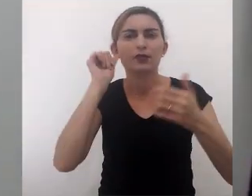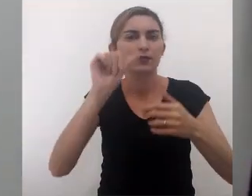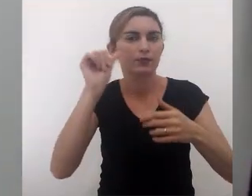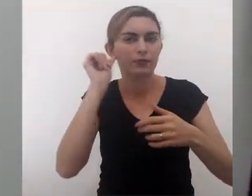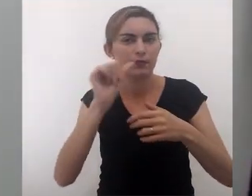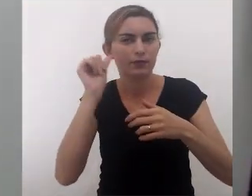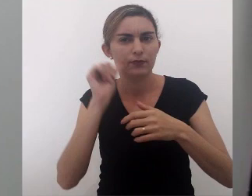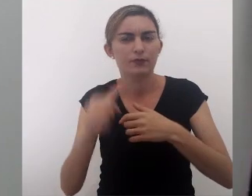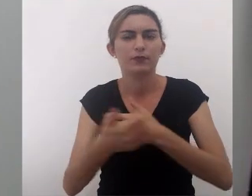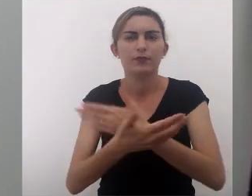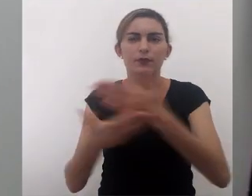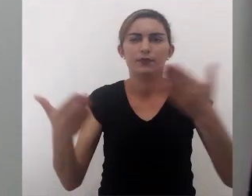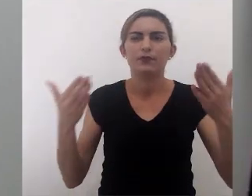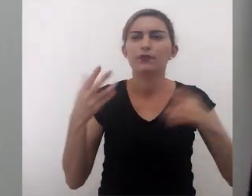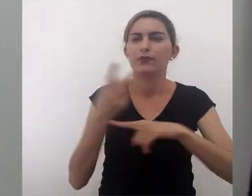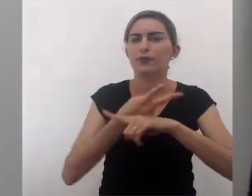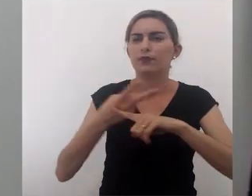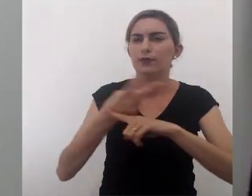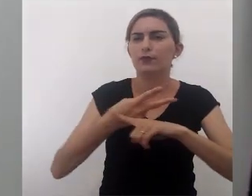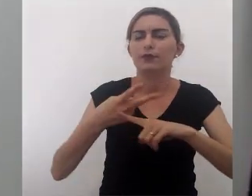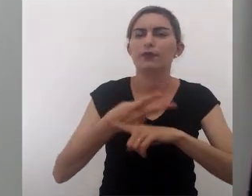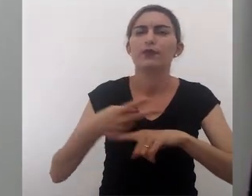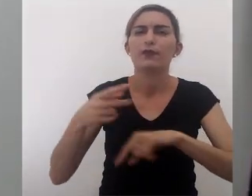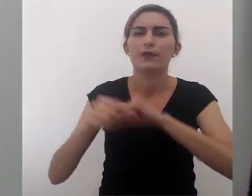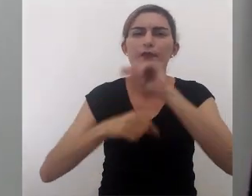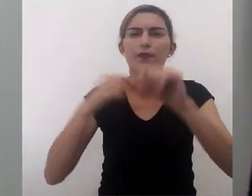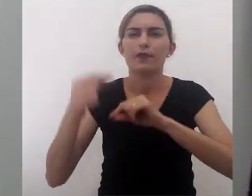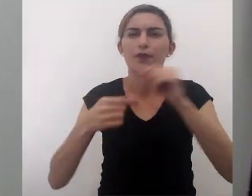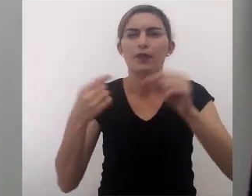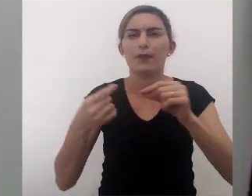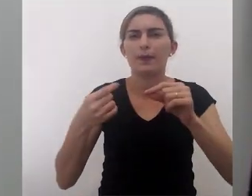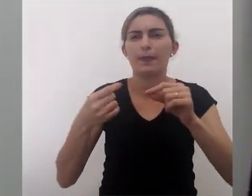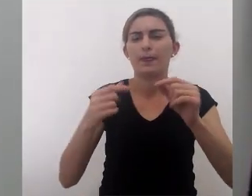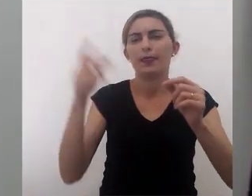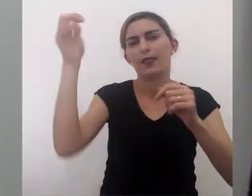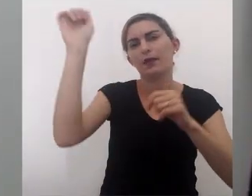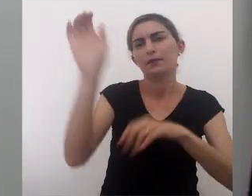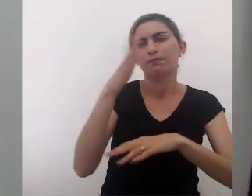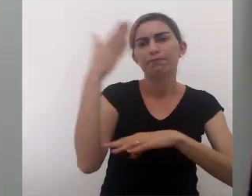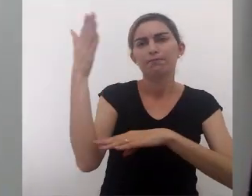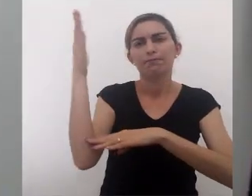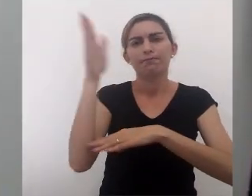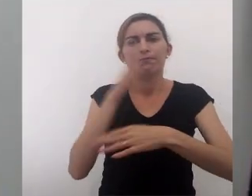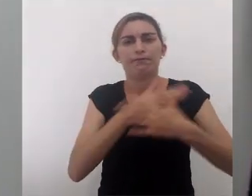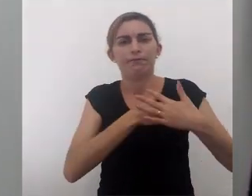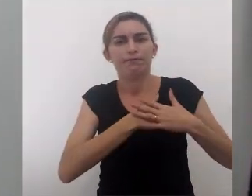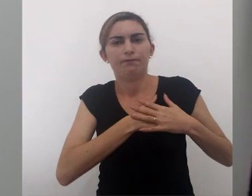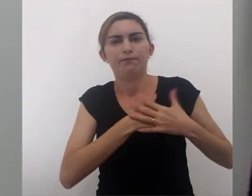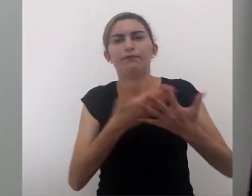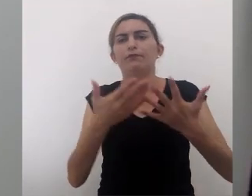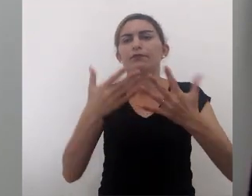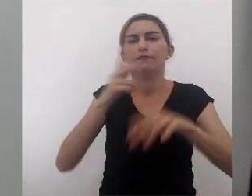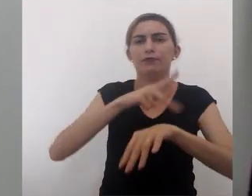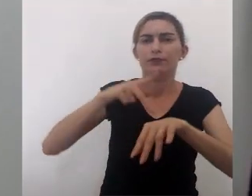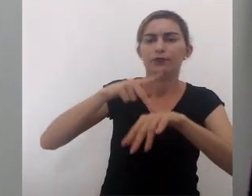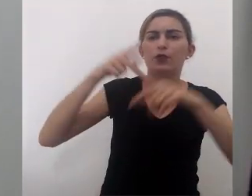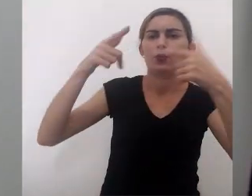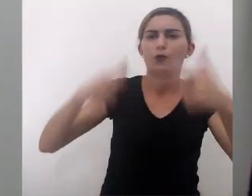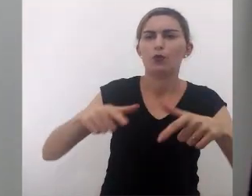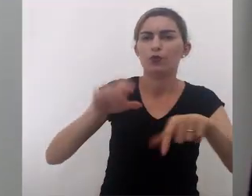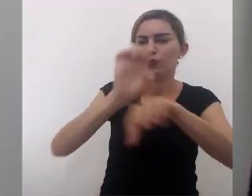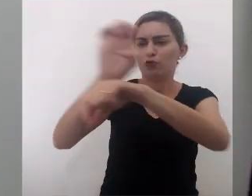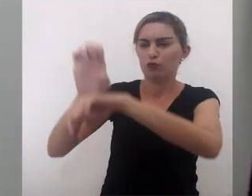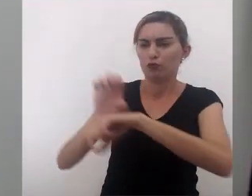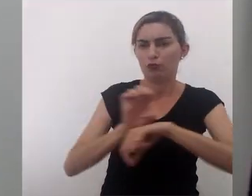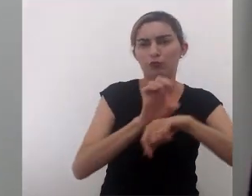às mulheres, que buscavam, na realidade, o quê? Um cunho nacionalista, onde